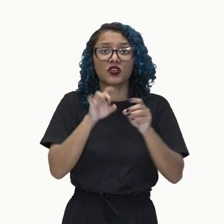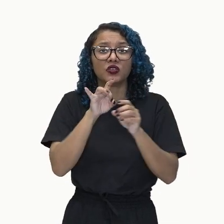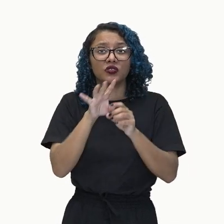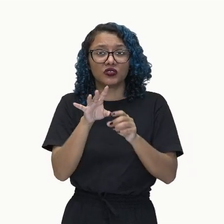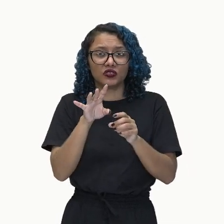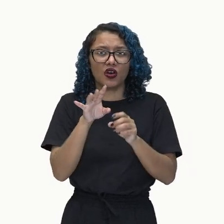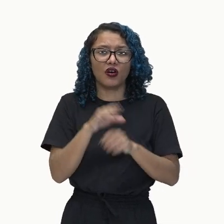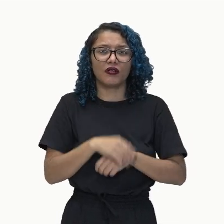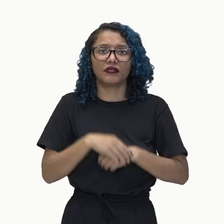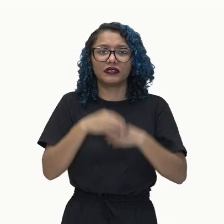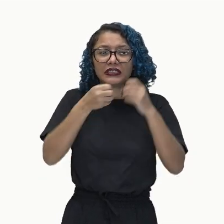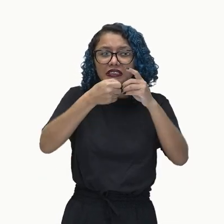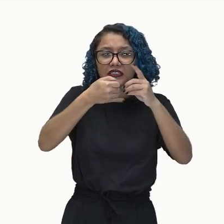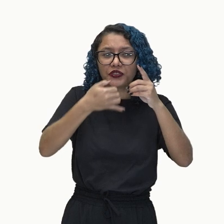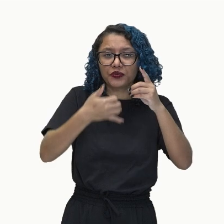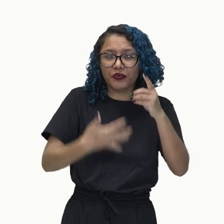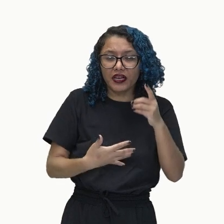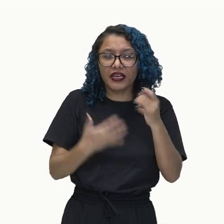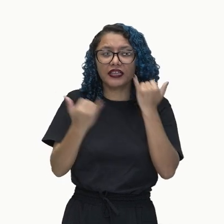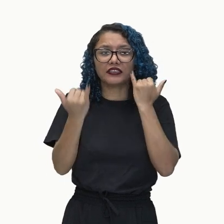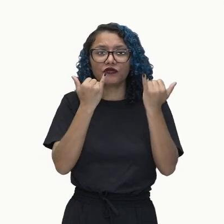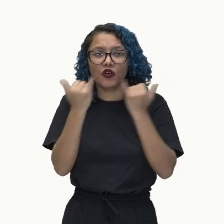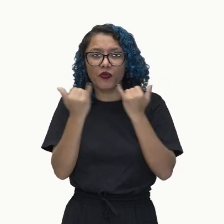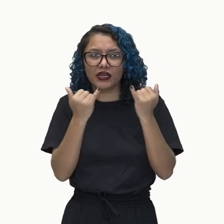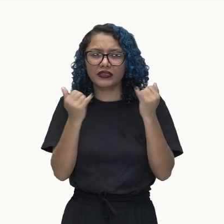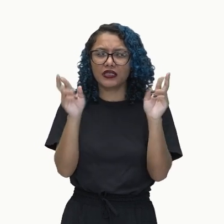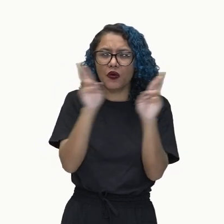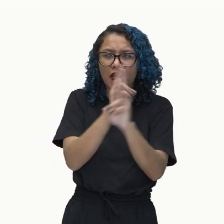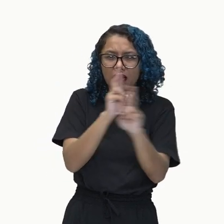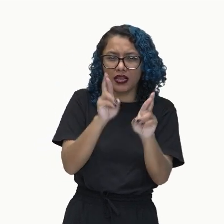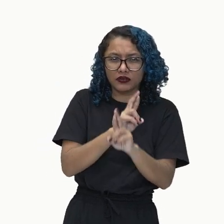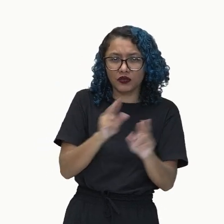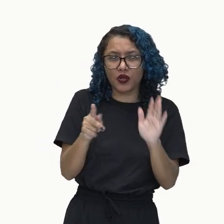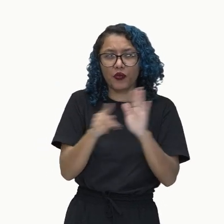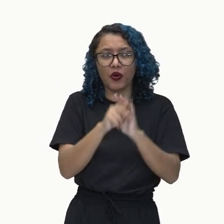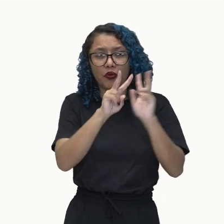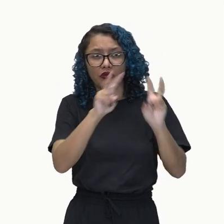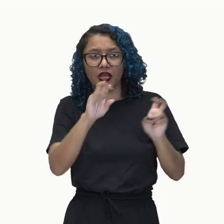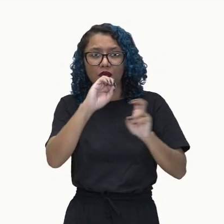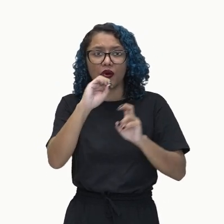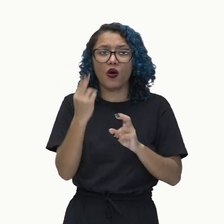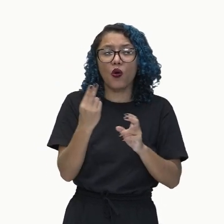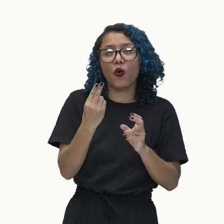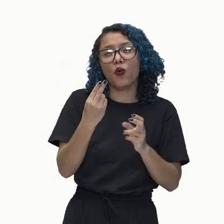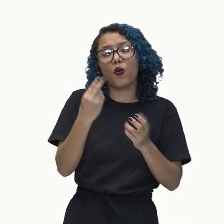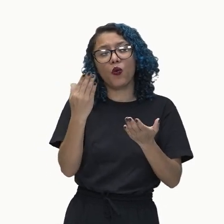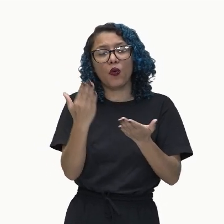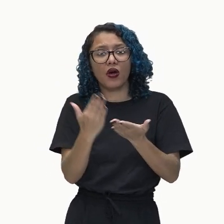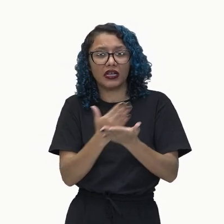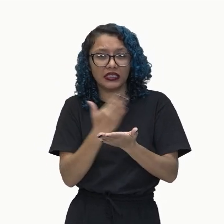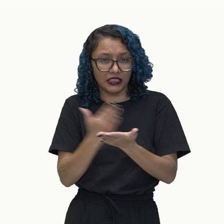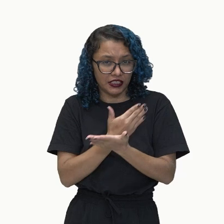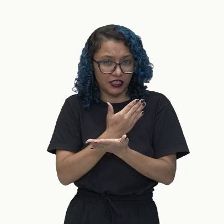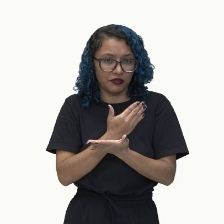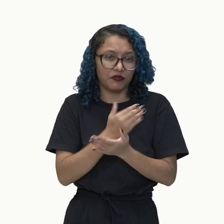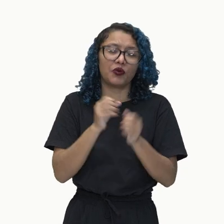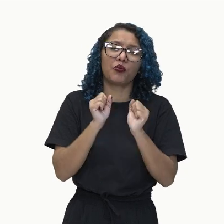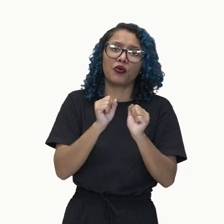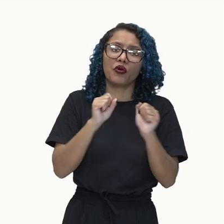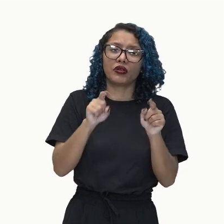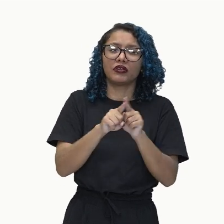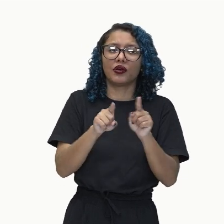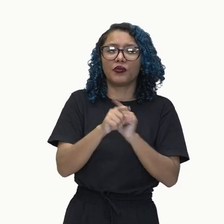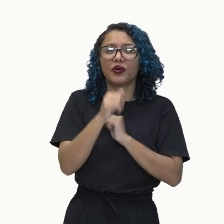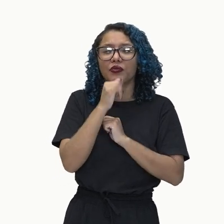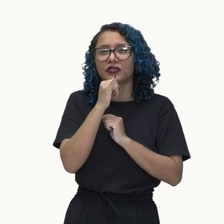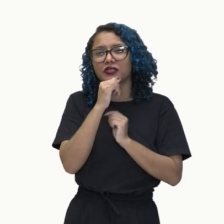livro resenhado. É importante entender que nas resenhas, sim, a gente vai ter descrição, mas é possível também que tenhamos resenhas que sejam